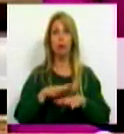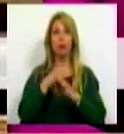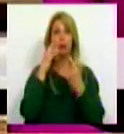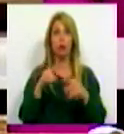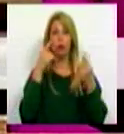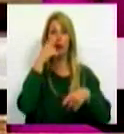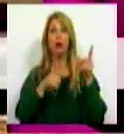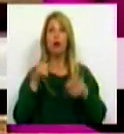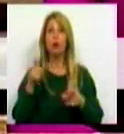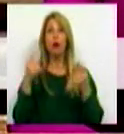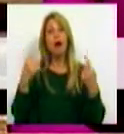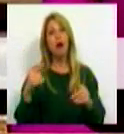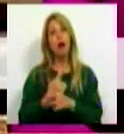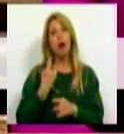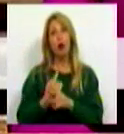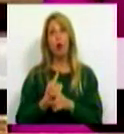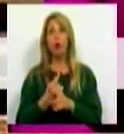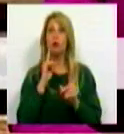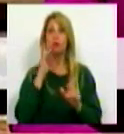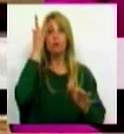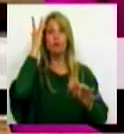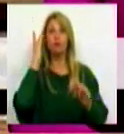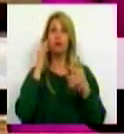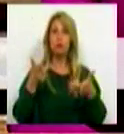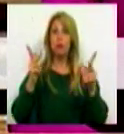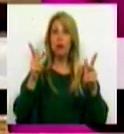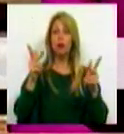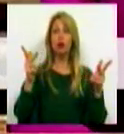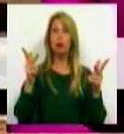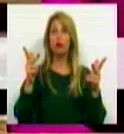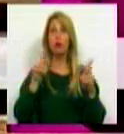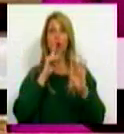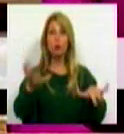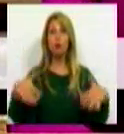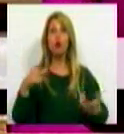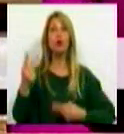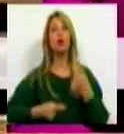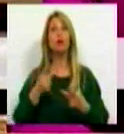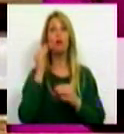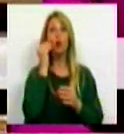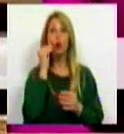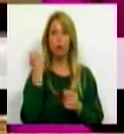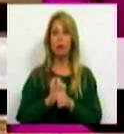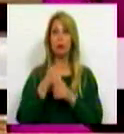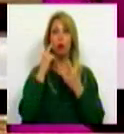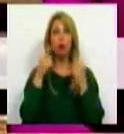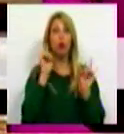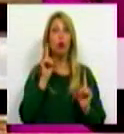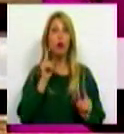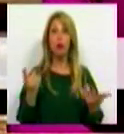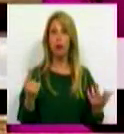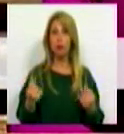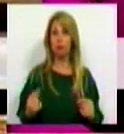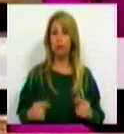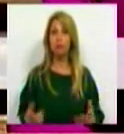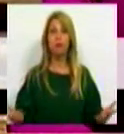tenham ferramentas amigáveis e facilmente disponíveis para poderem avaliar a qualidade dos serviços públicos que utilizam,